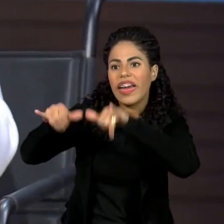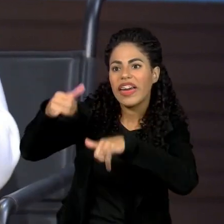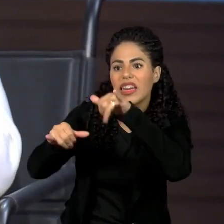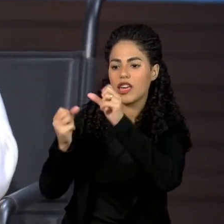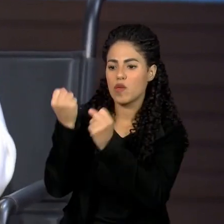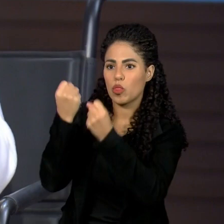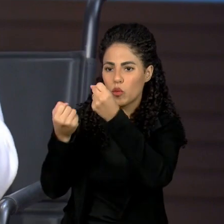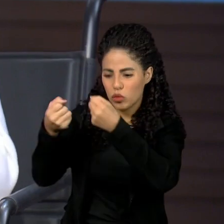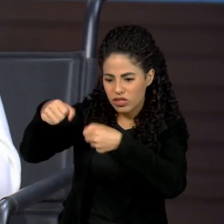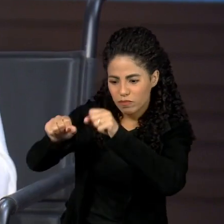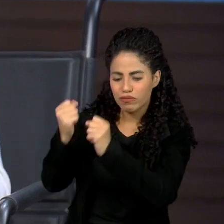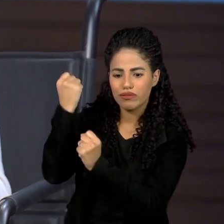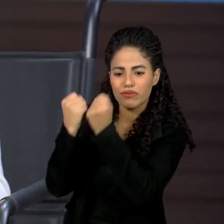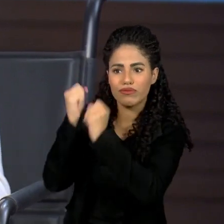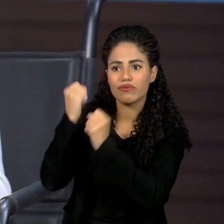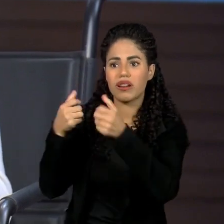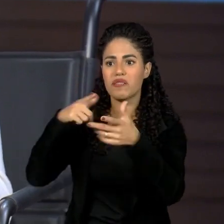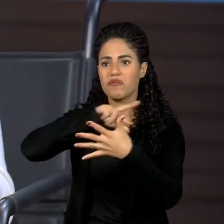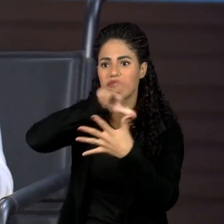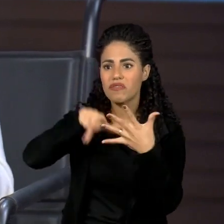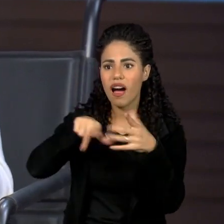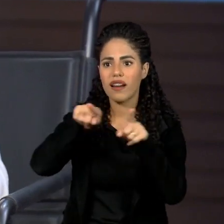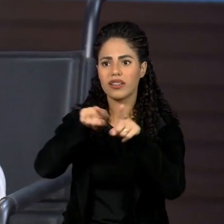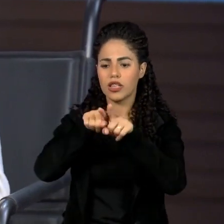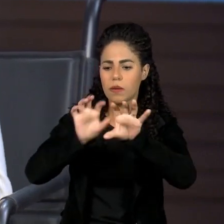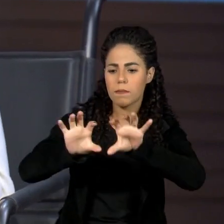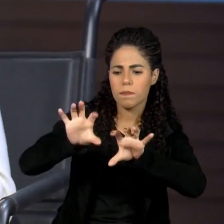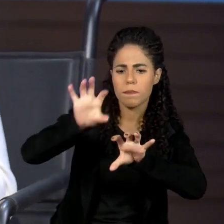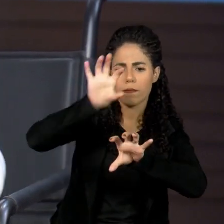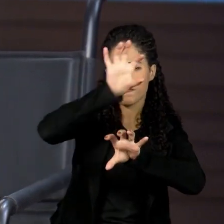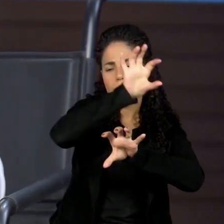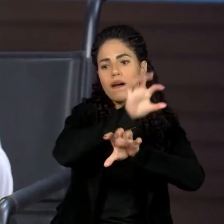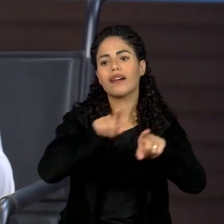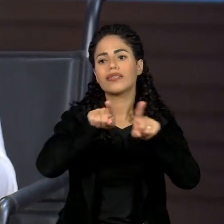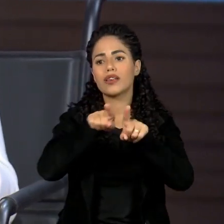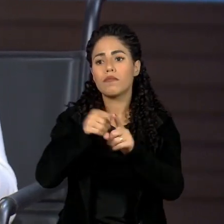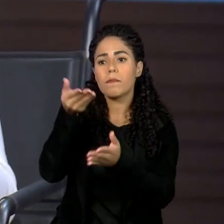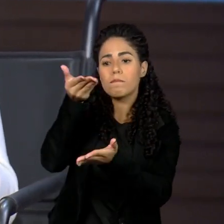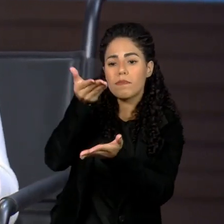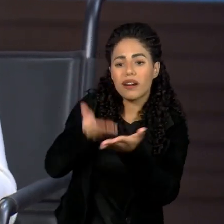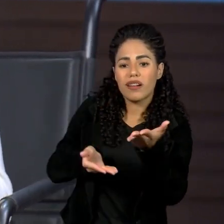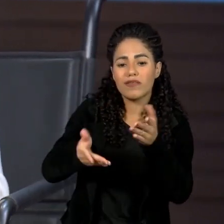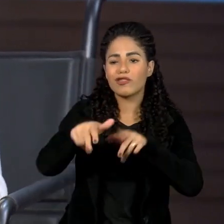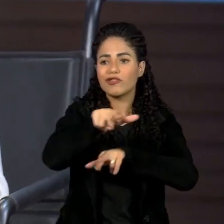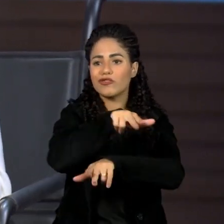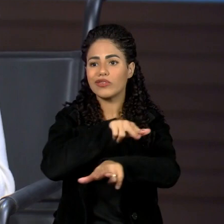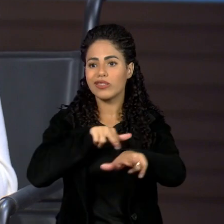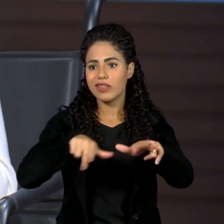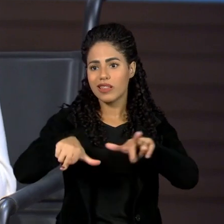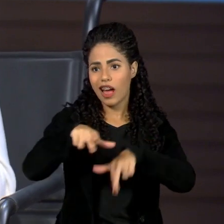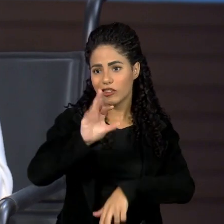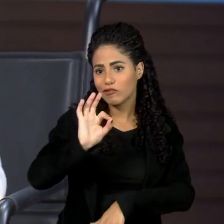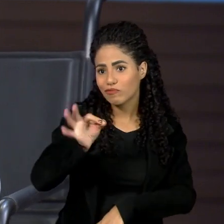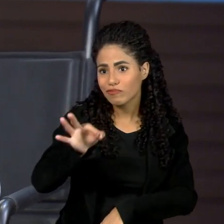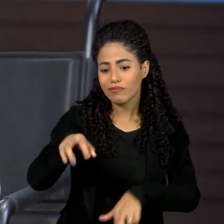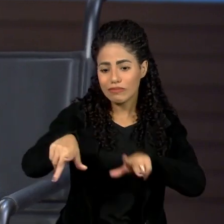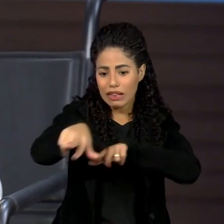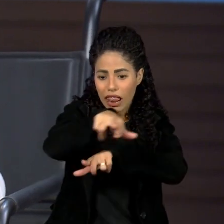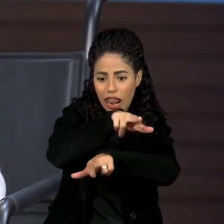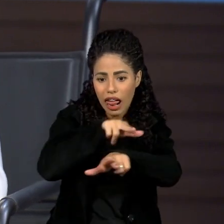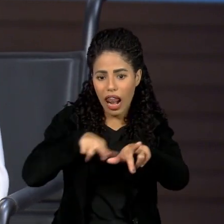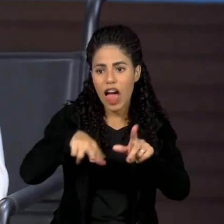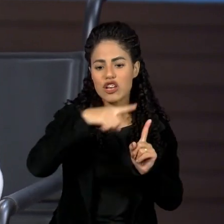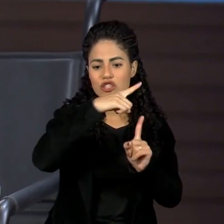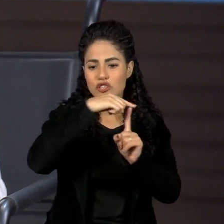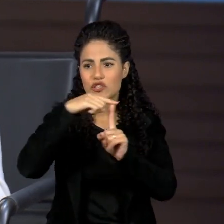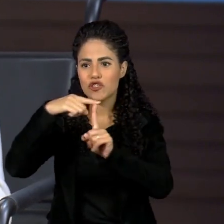a conexão das regiões dos países e, com isso, uma perda de diversidade, né, em termos de variedades de